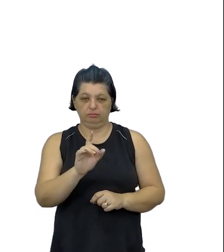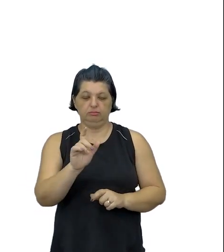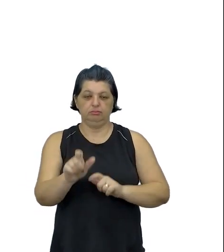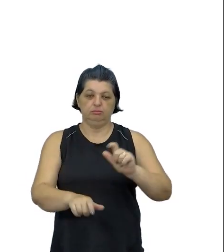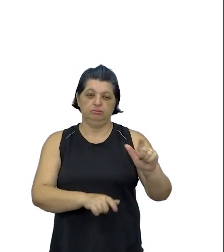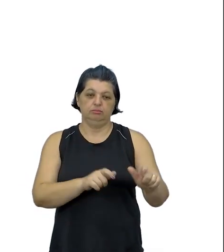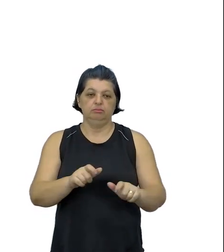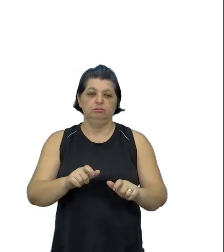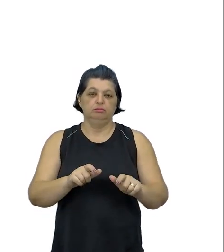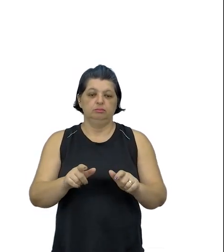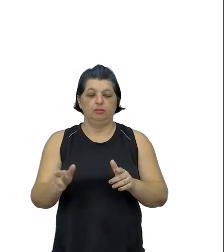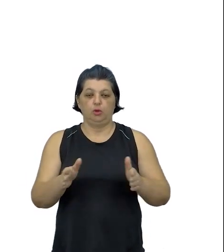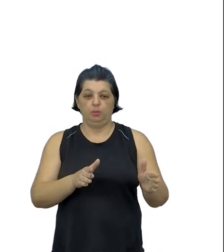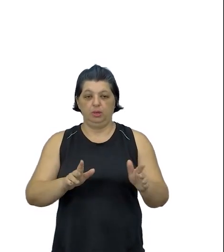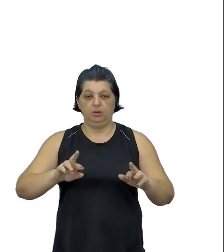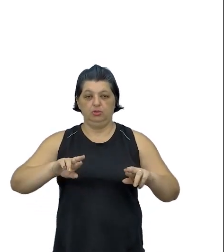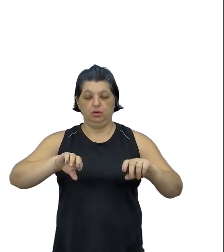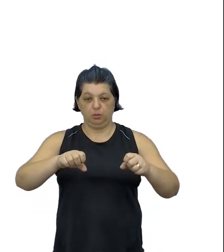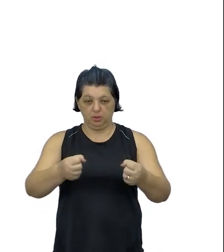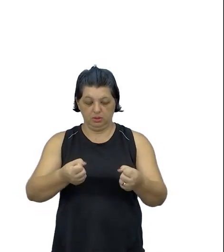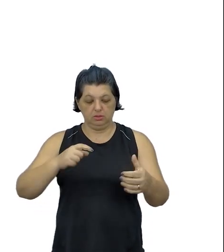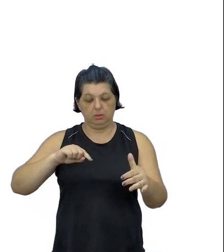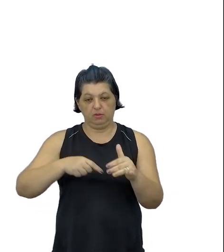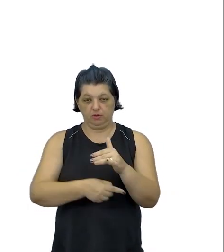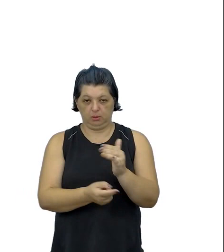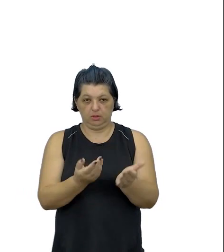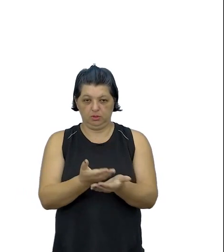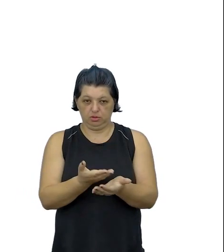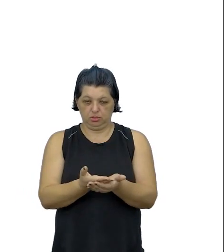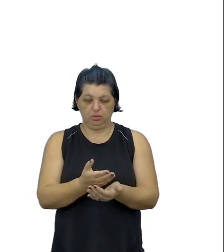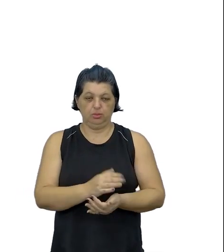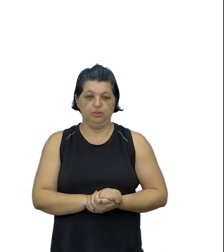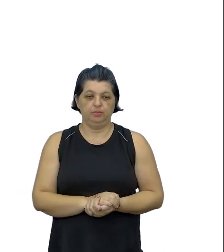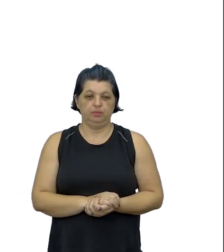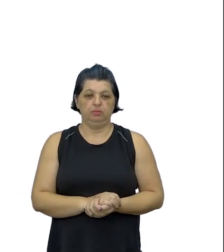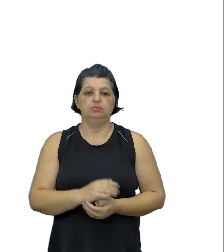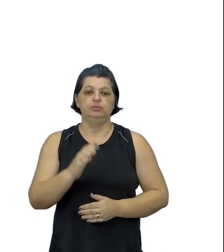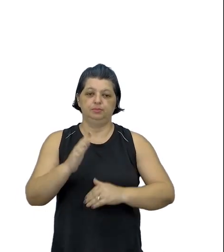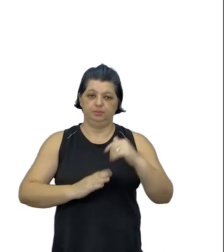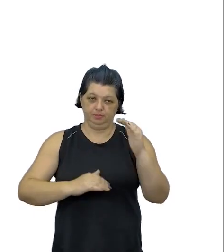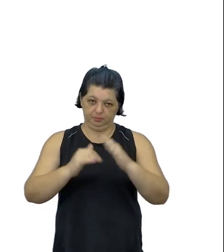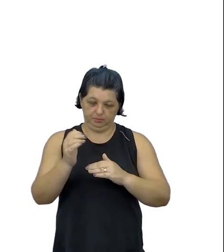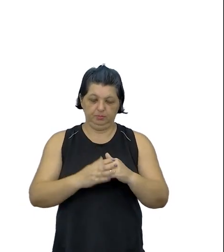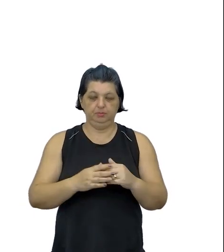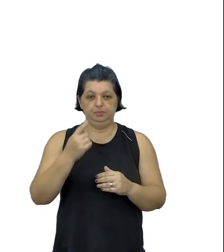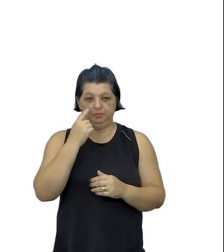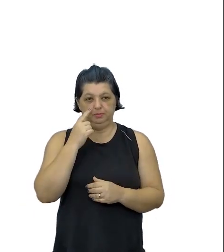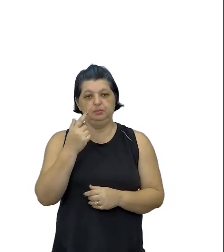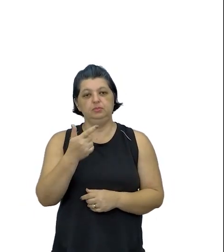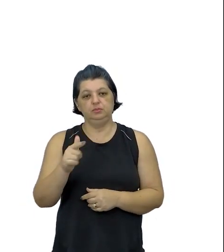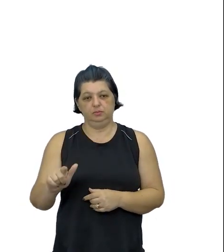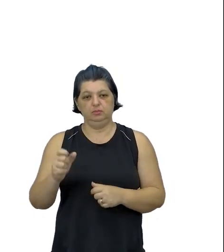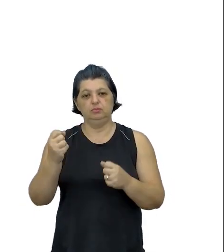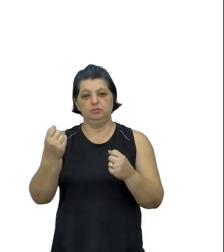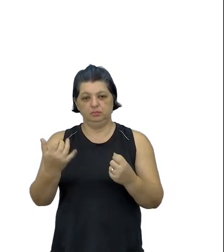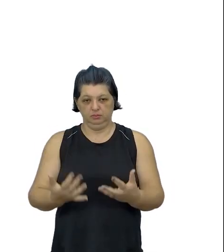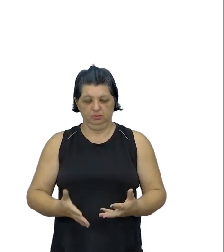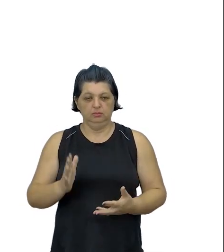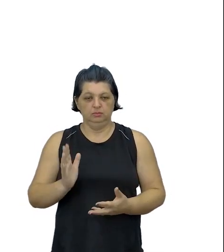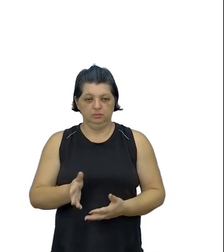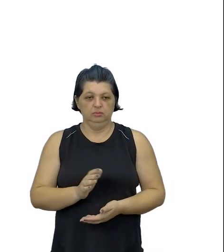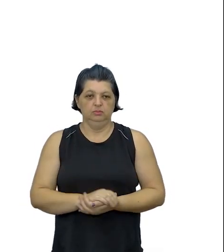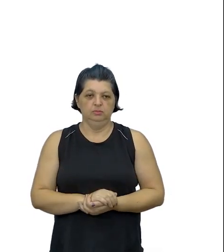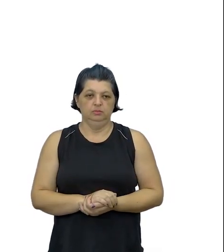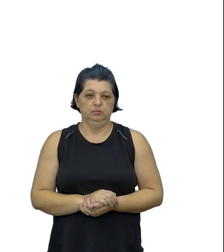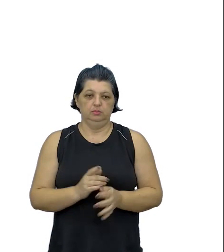do aprofundamento, certo? Então, aí, de novo, as habilidades para vocês visualizarem, que já foi colocado